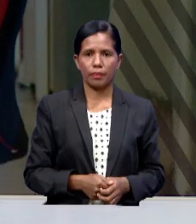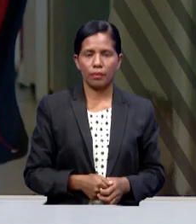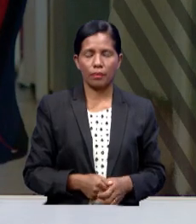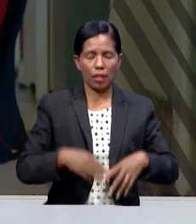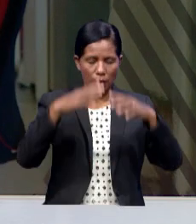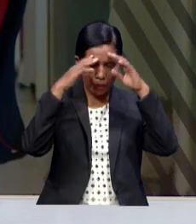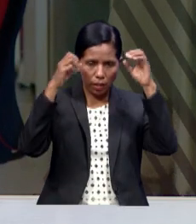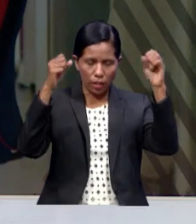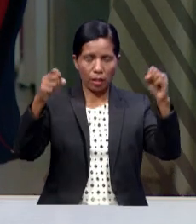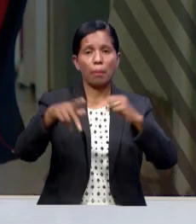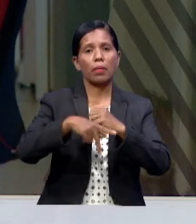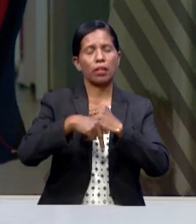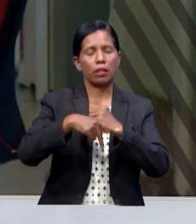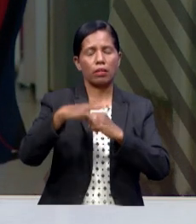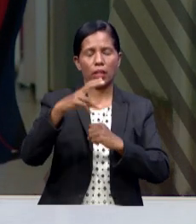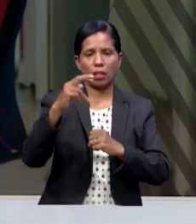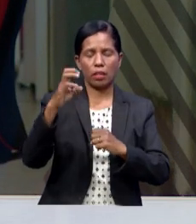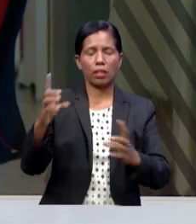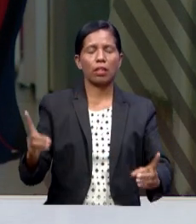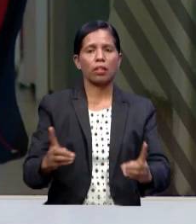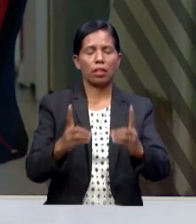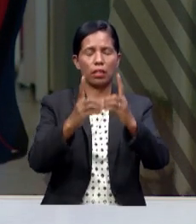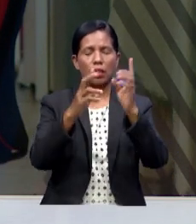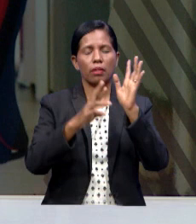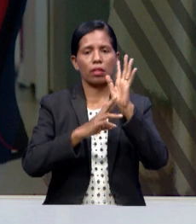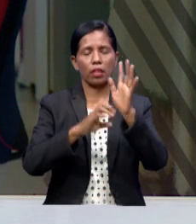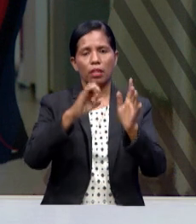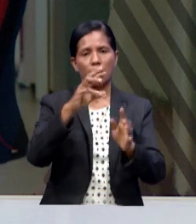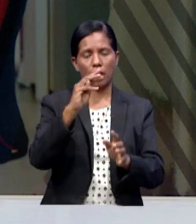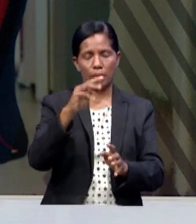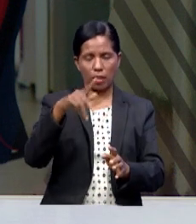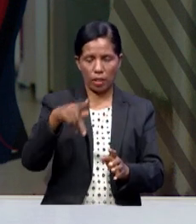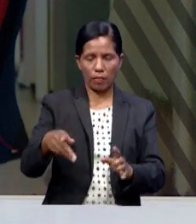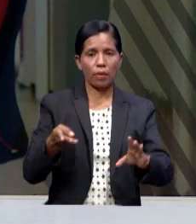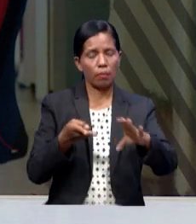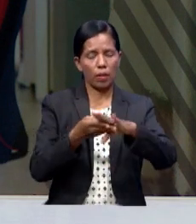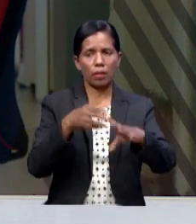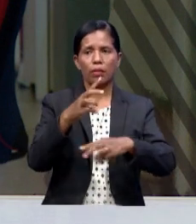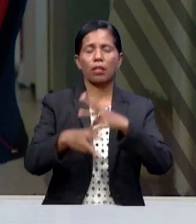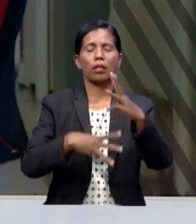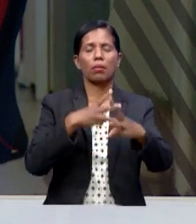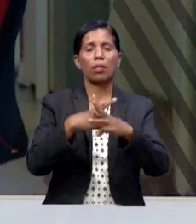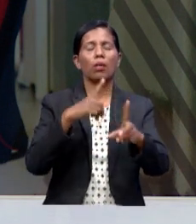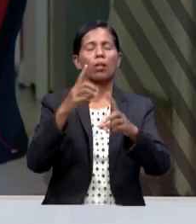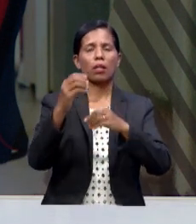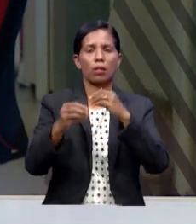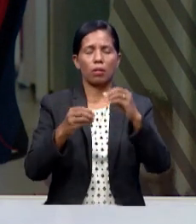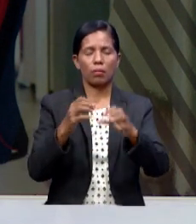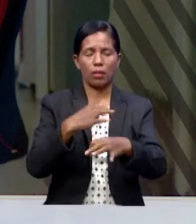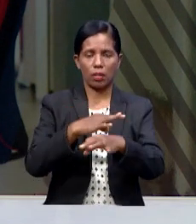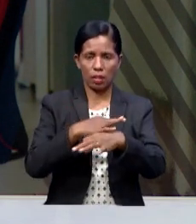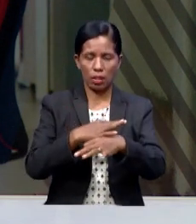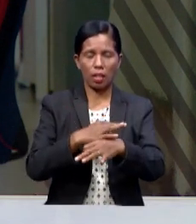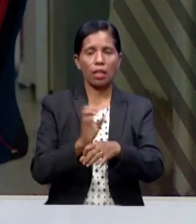Presidente do Partido CNRT, Hassorun Maluho, representante IMF no Banco Mundial, coalia com a recuperação da